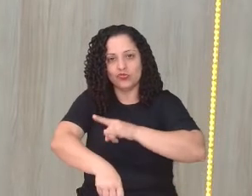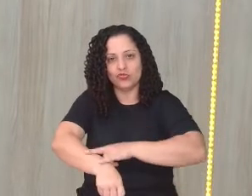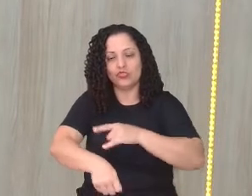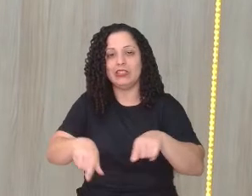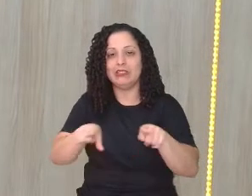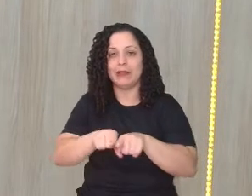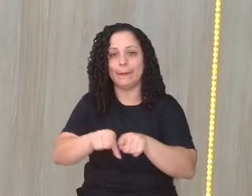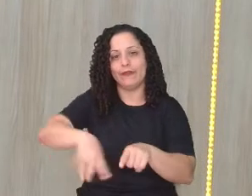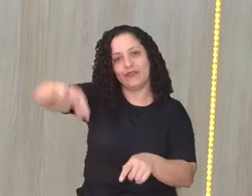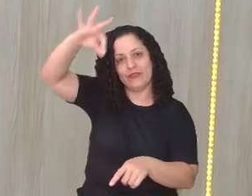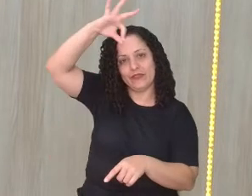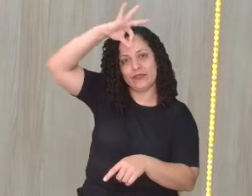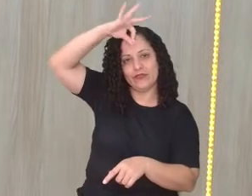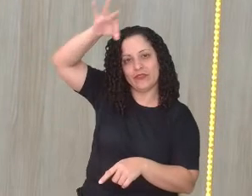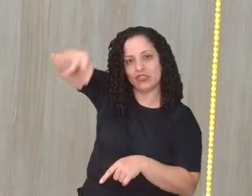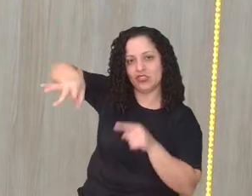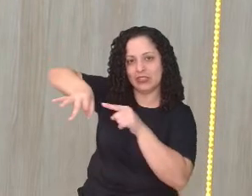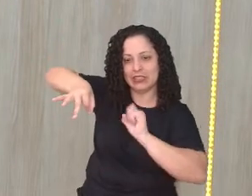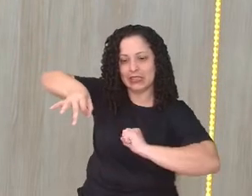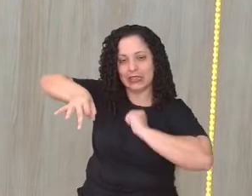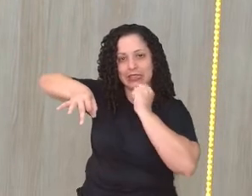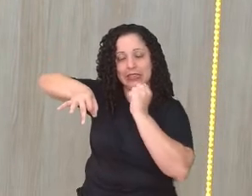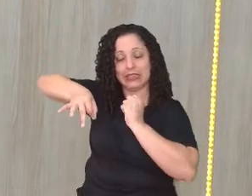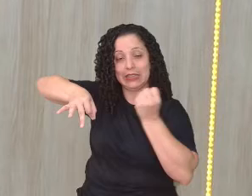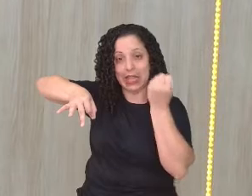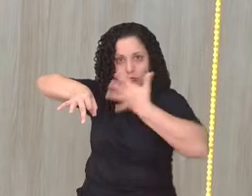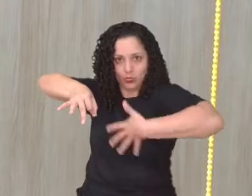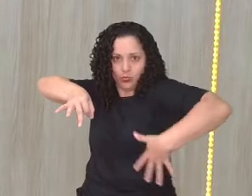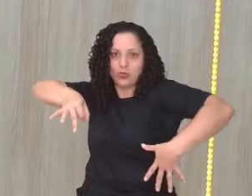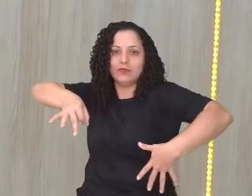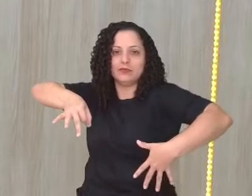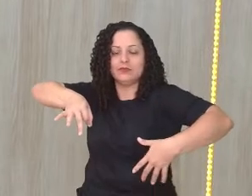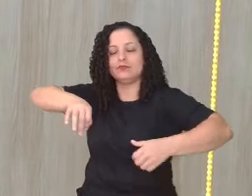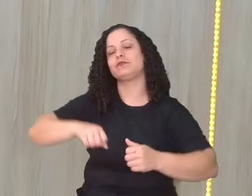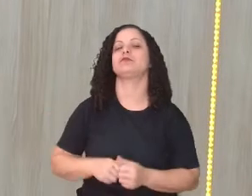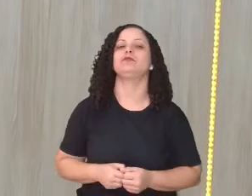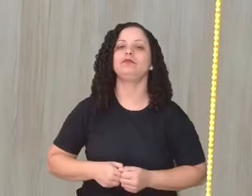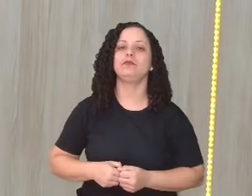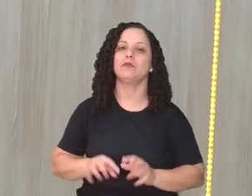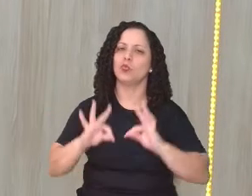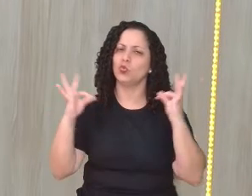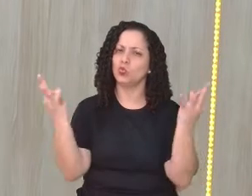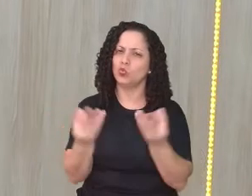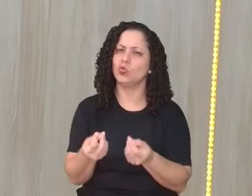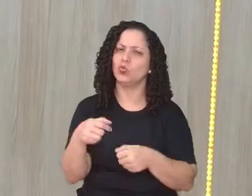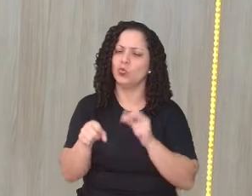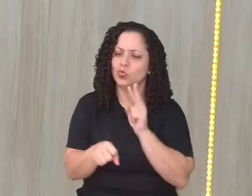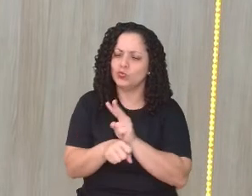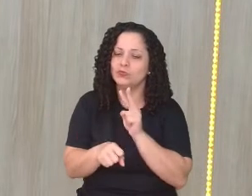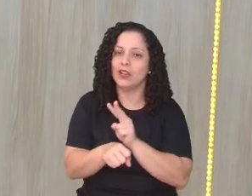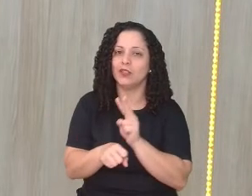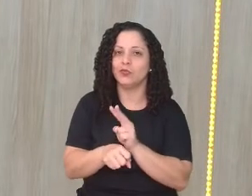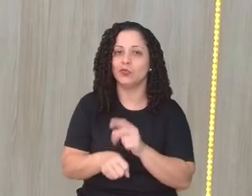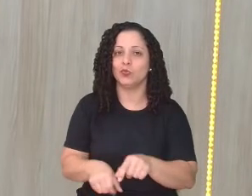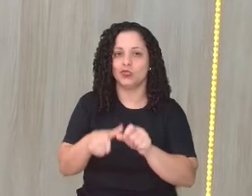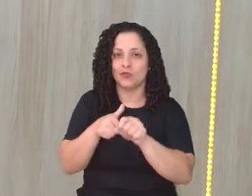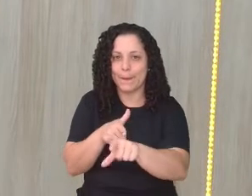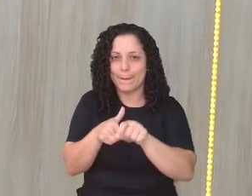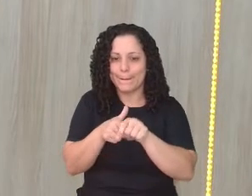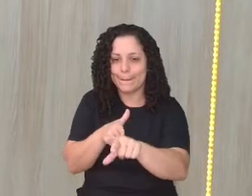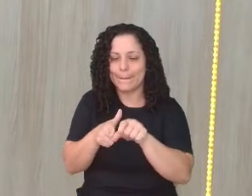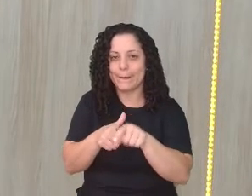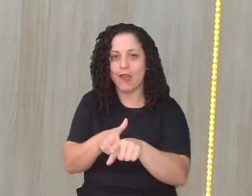da vagina. Isso tudo com o objetivo, a proteção dos espermatozoides, para que ele tenha realmente